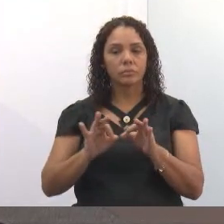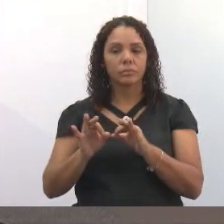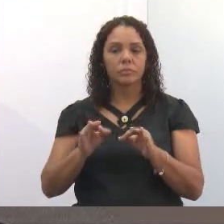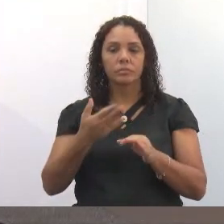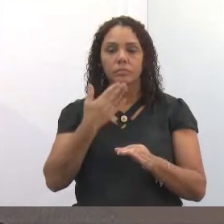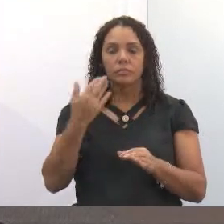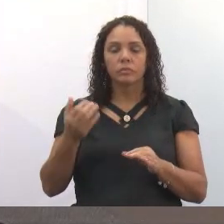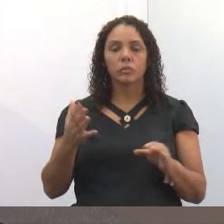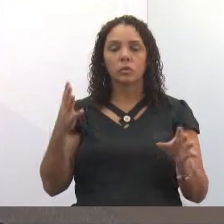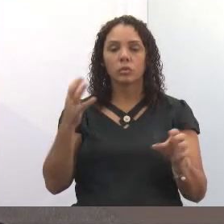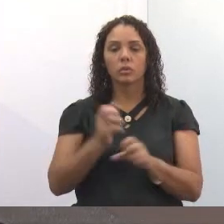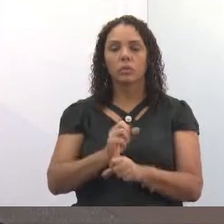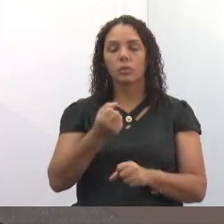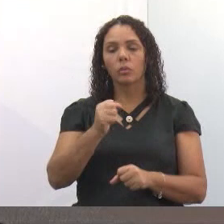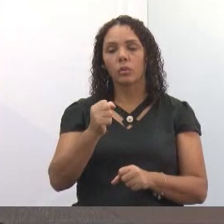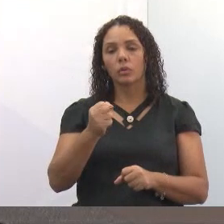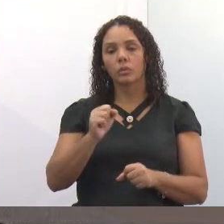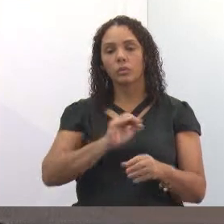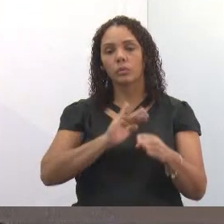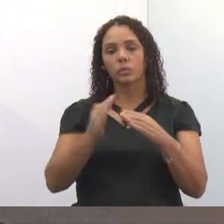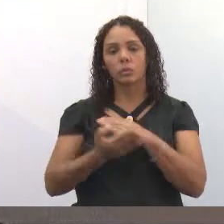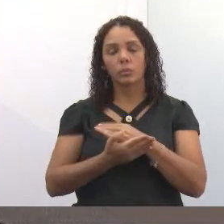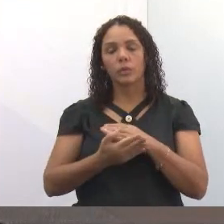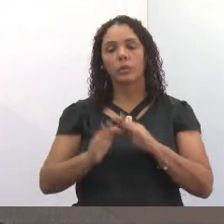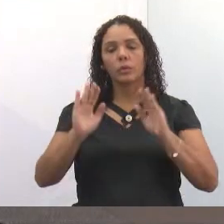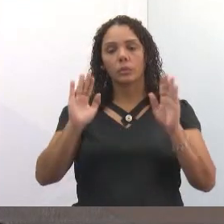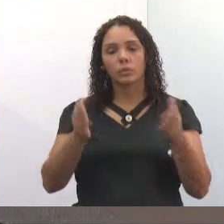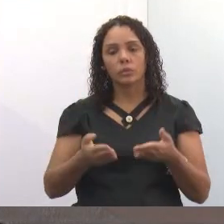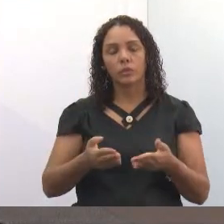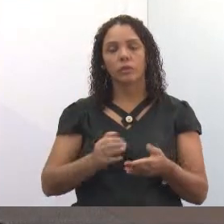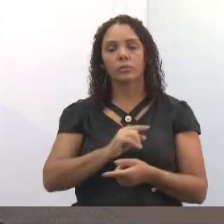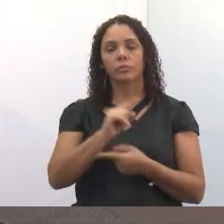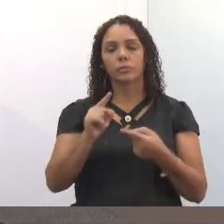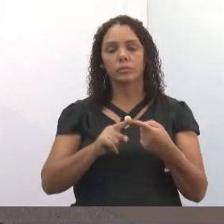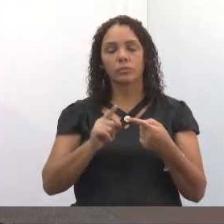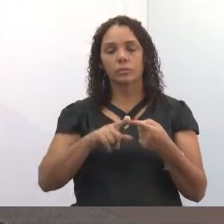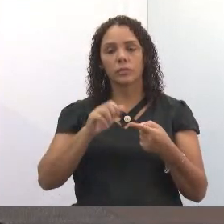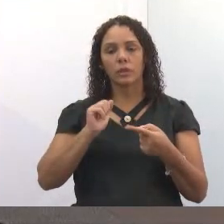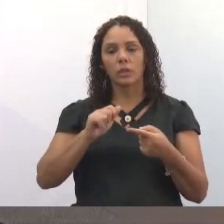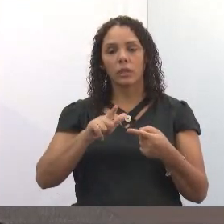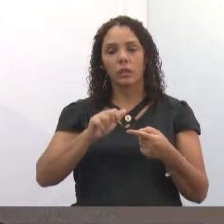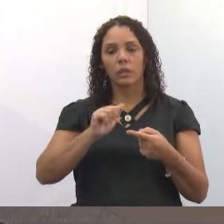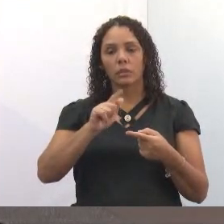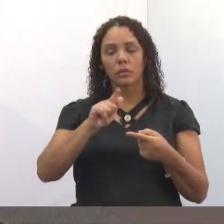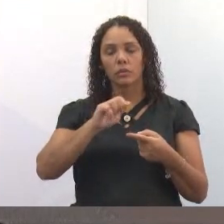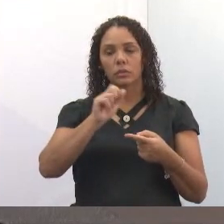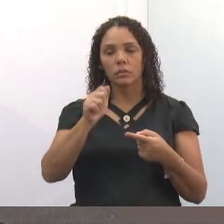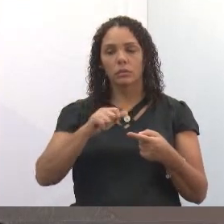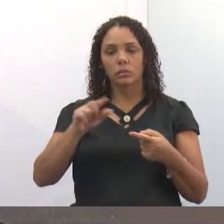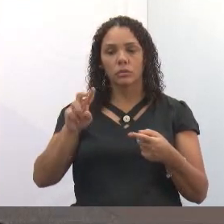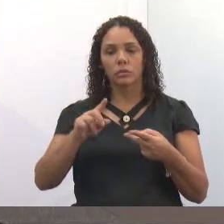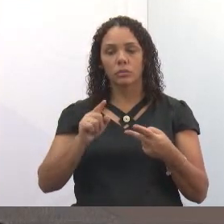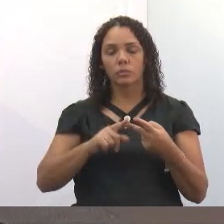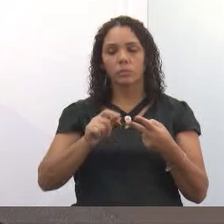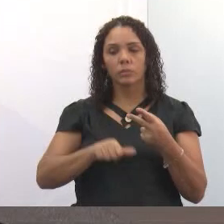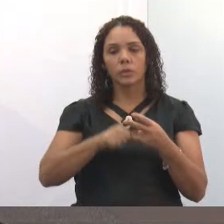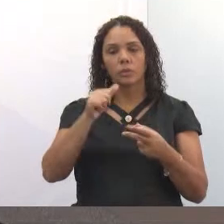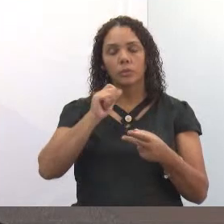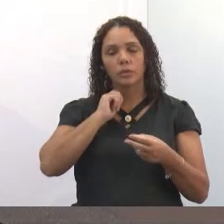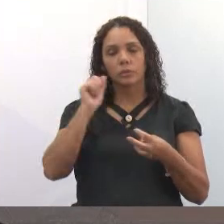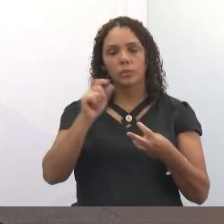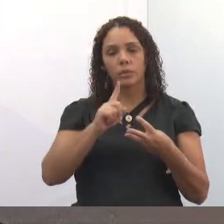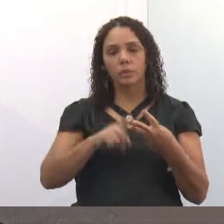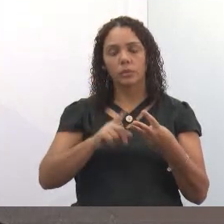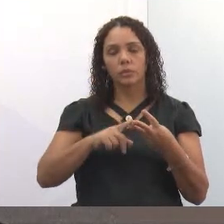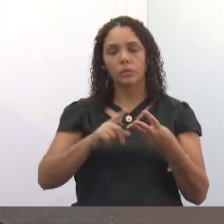8 bairros regularizados: Lagoa Azul, 1º de Maio, Jardim do Vale, Fazenda da Conceição, Chacras de